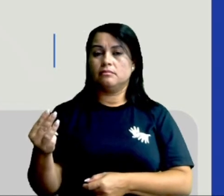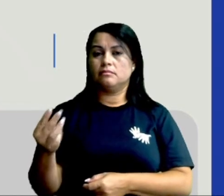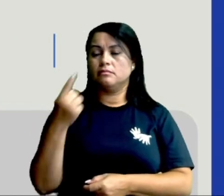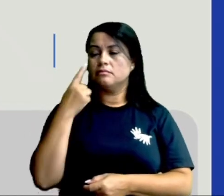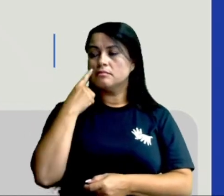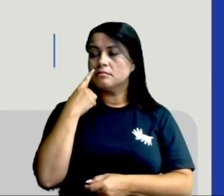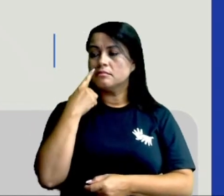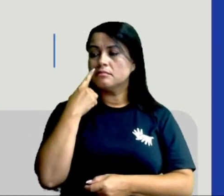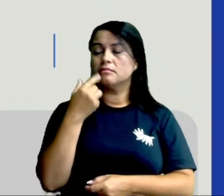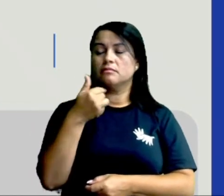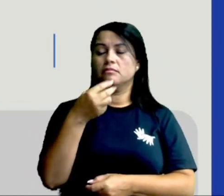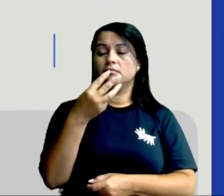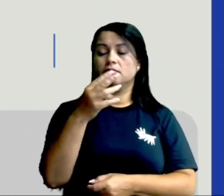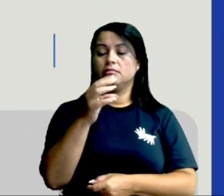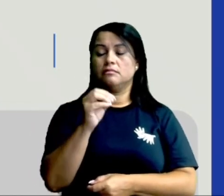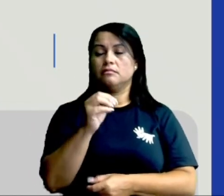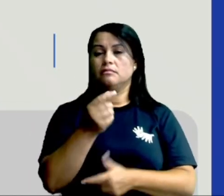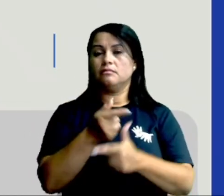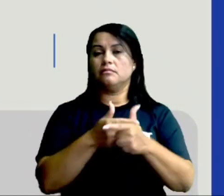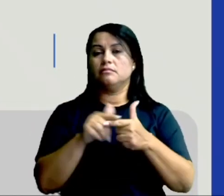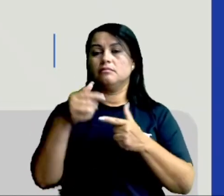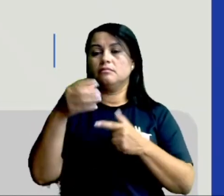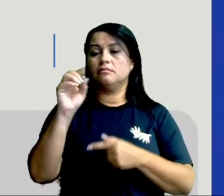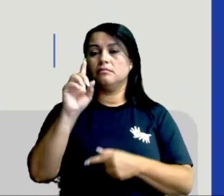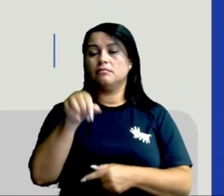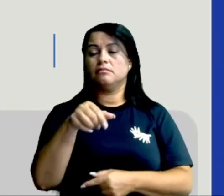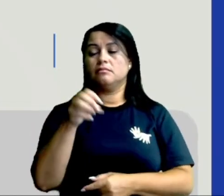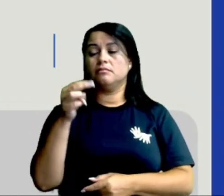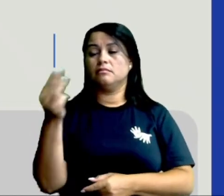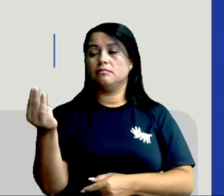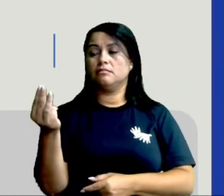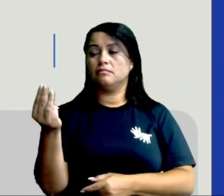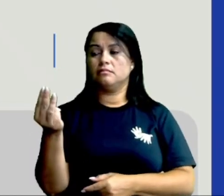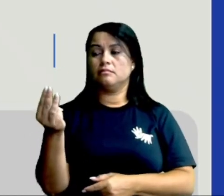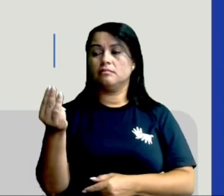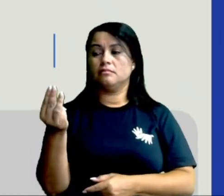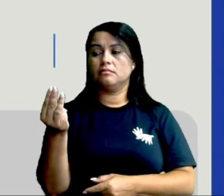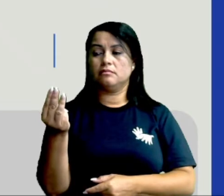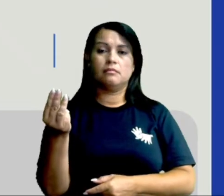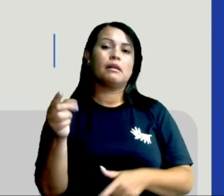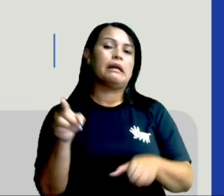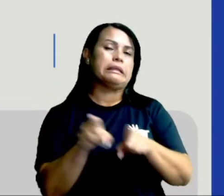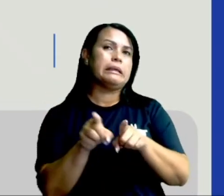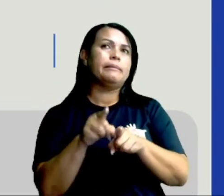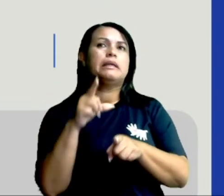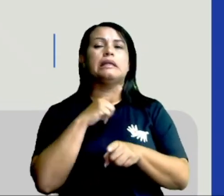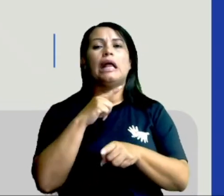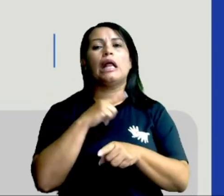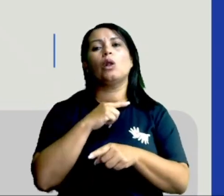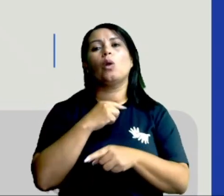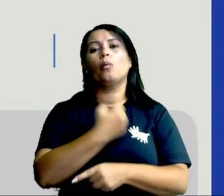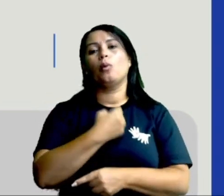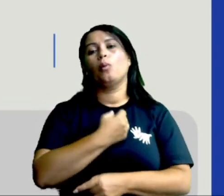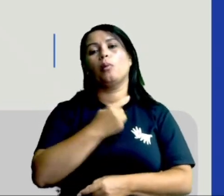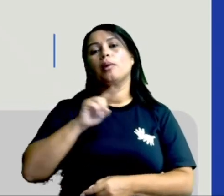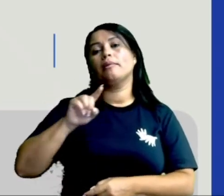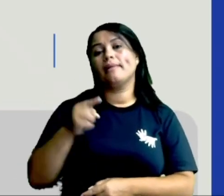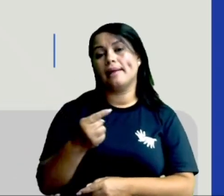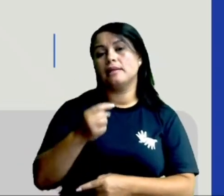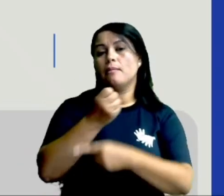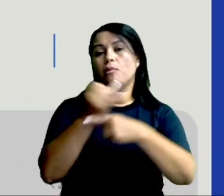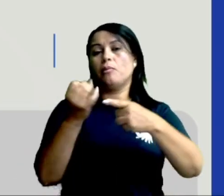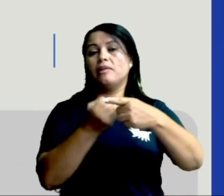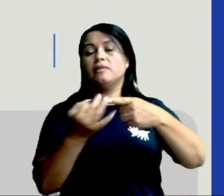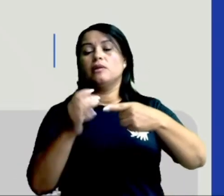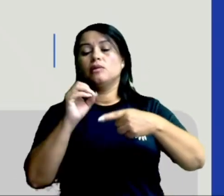Então, 30 dividido por 10 é 3. Nosso número decimal referente a essa fração